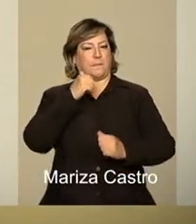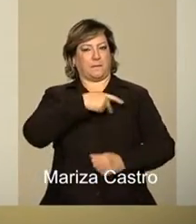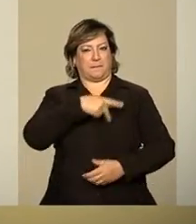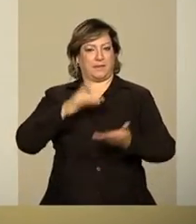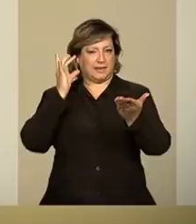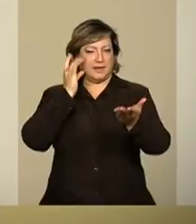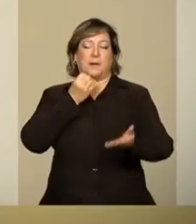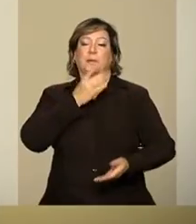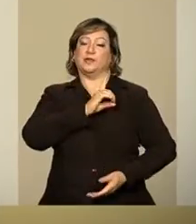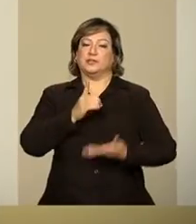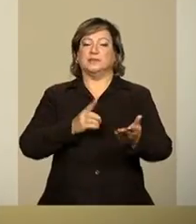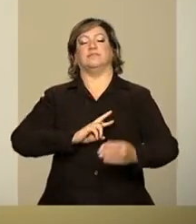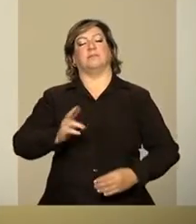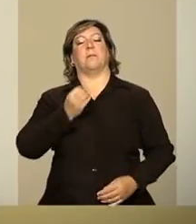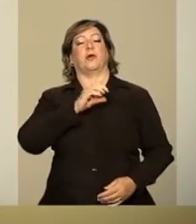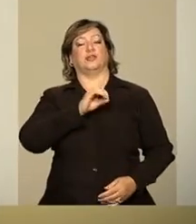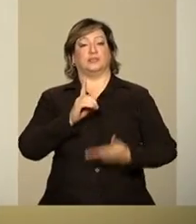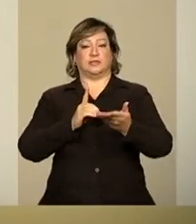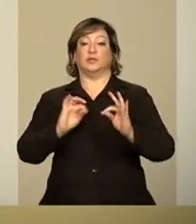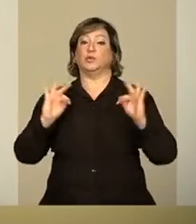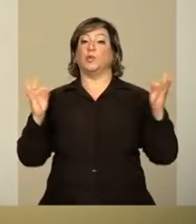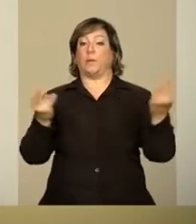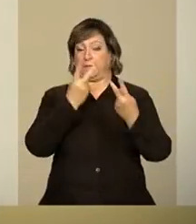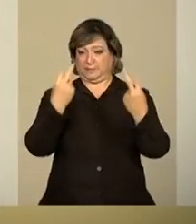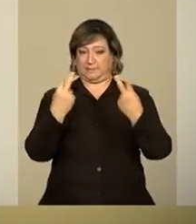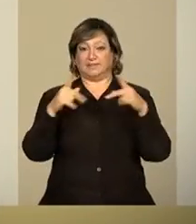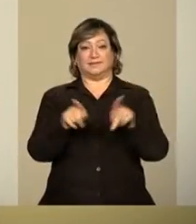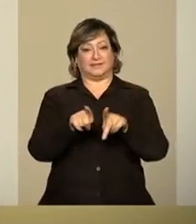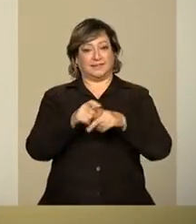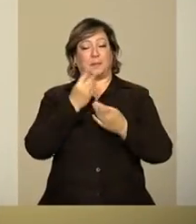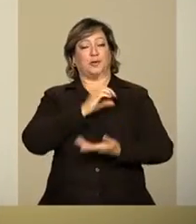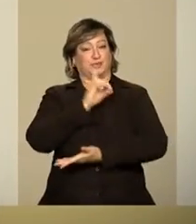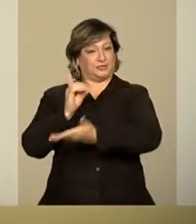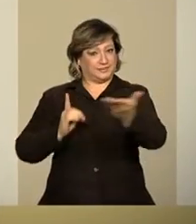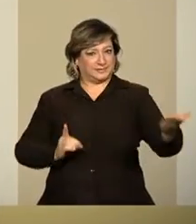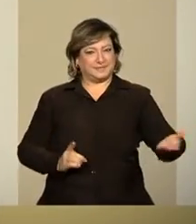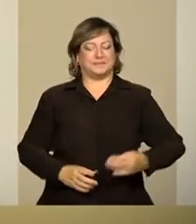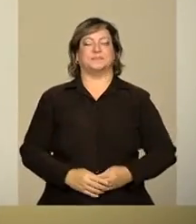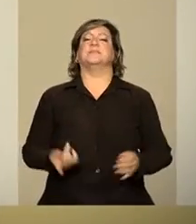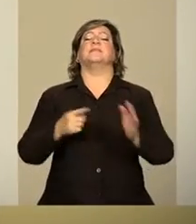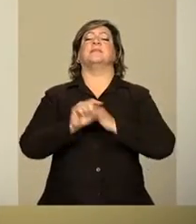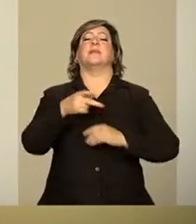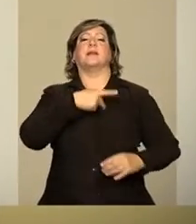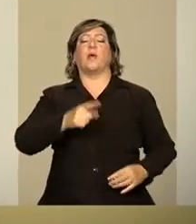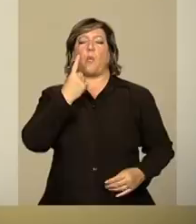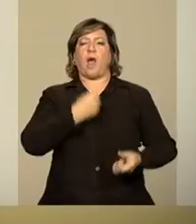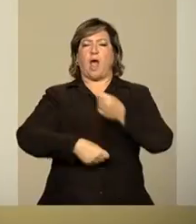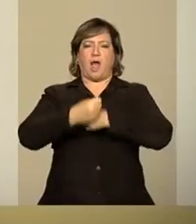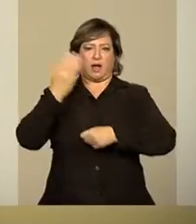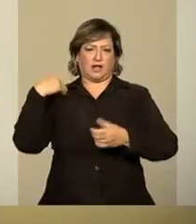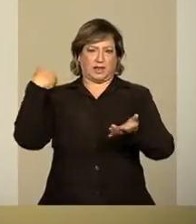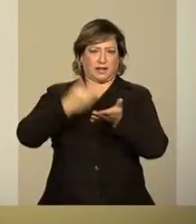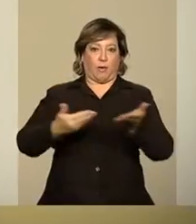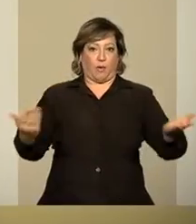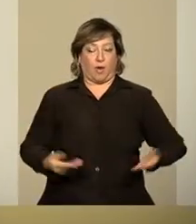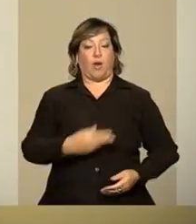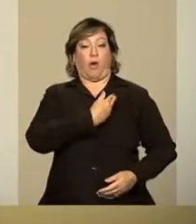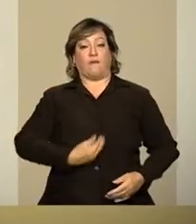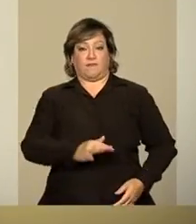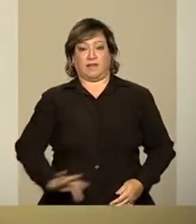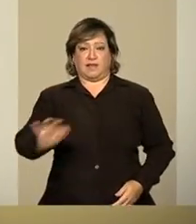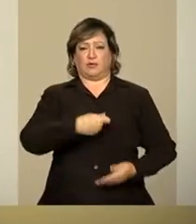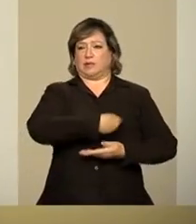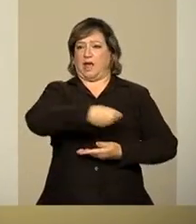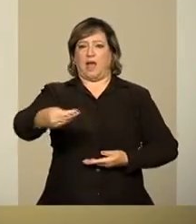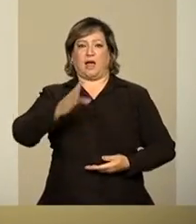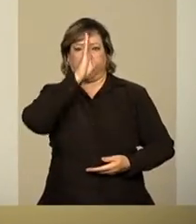Bom dia presidenta Bom dia Luciano e Bom dia aos ouvintes que nos acompanha aqui no café hoje presidenta um ano o governo federal distribui de